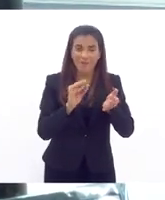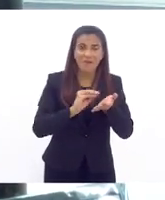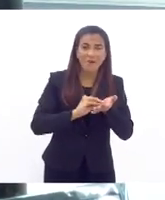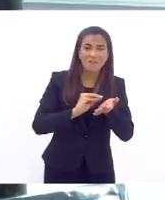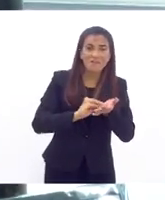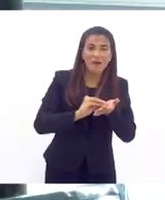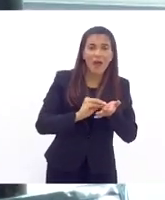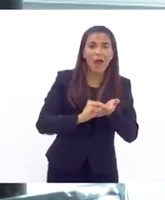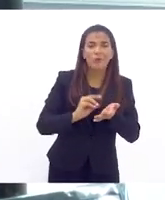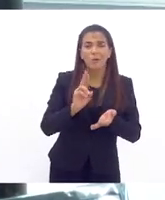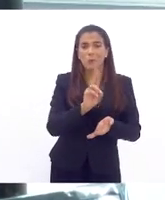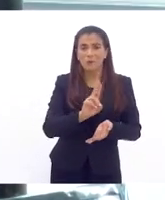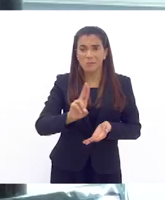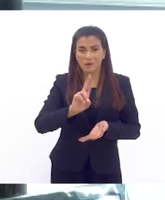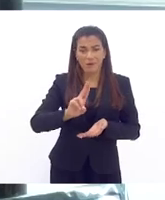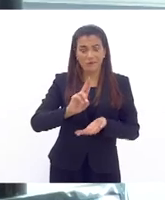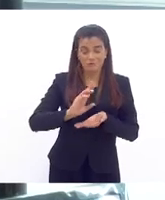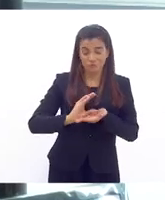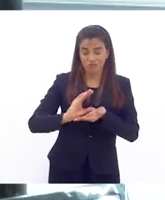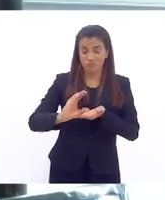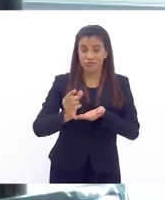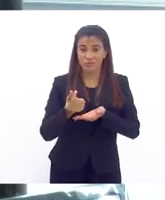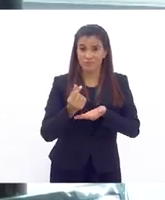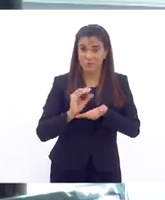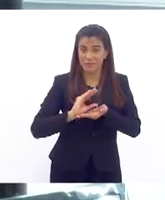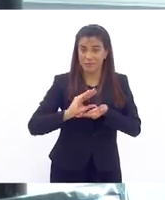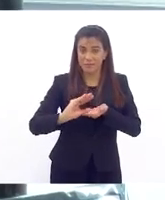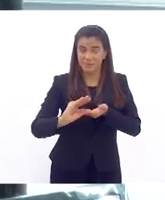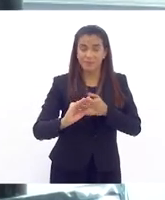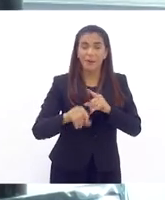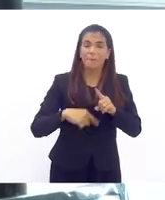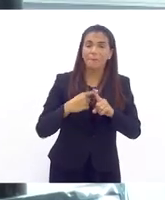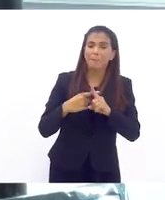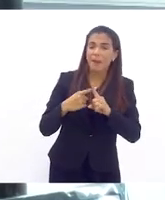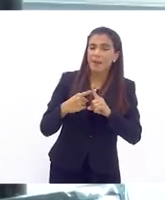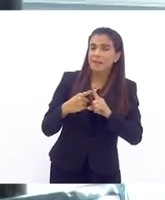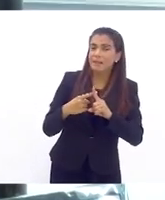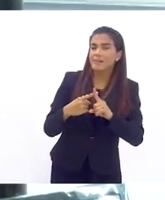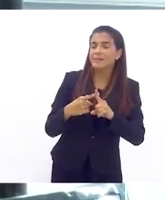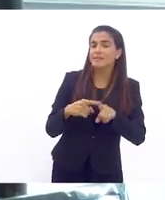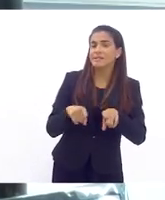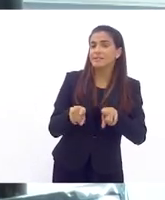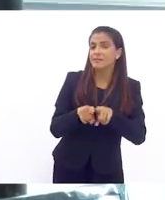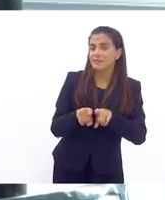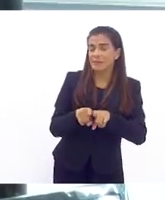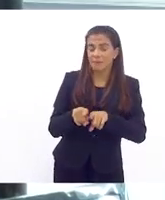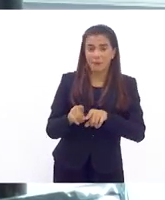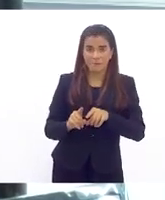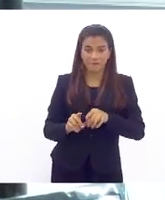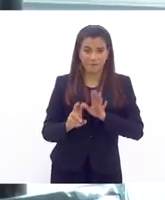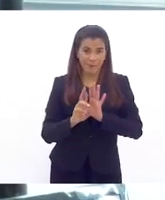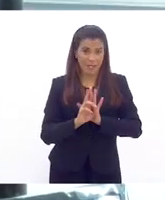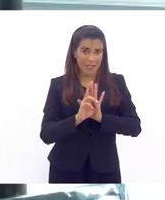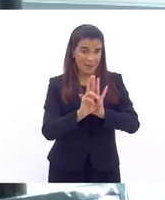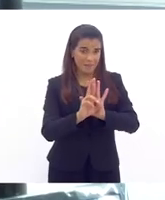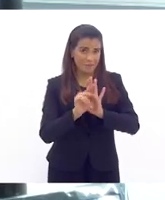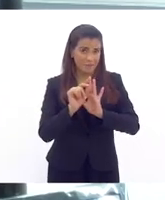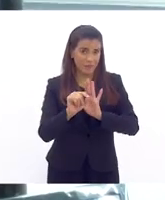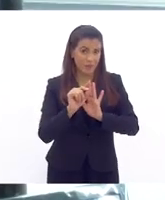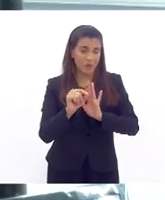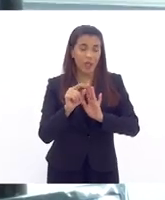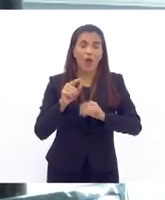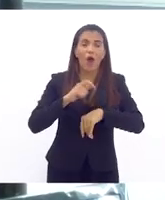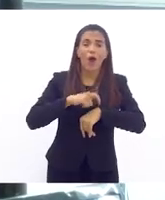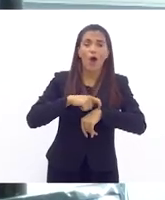falta da utilização do seu próprio recurso mas ao mesmo tempo tendo que o órgão Estadual entrar supletivamente quando